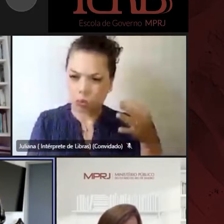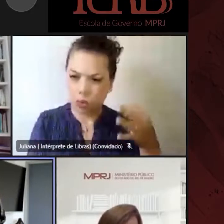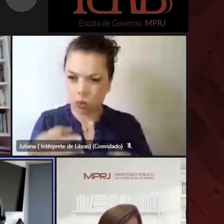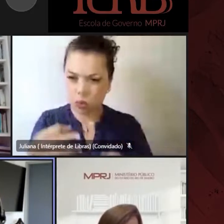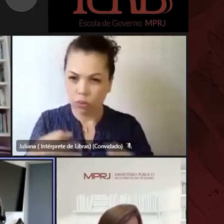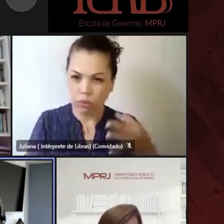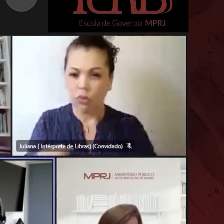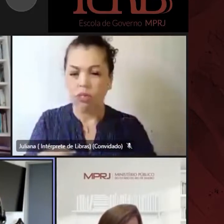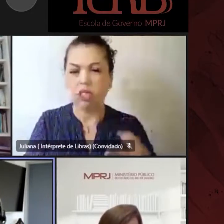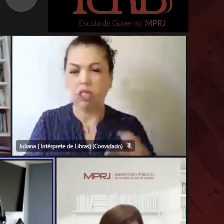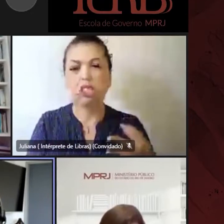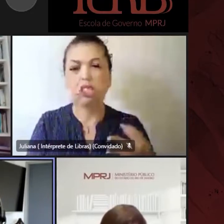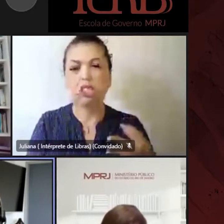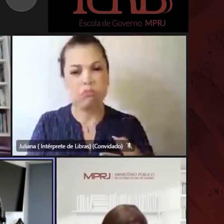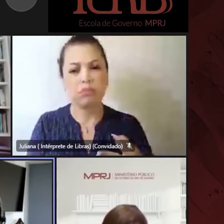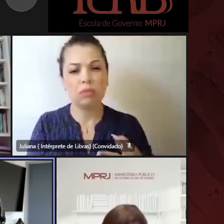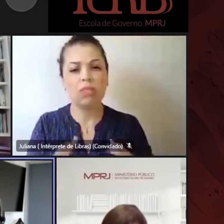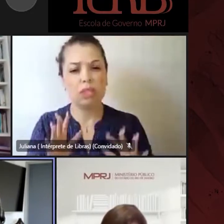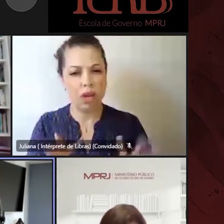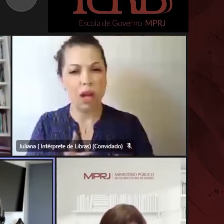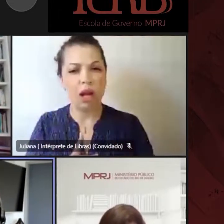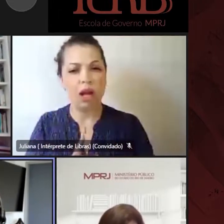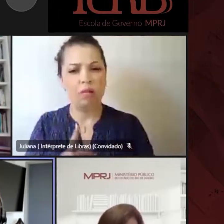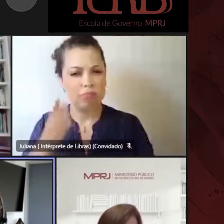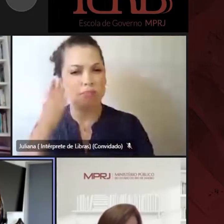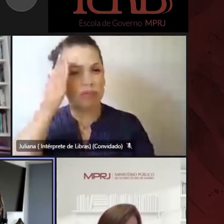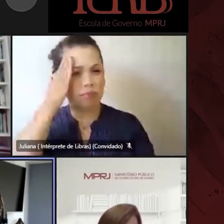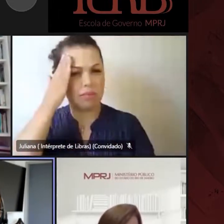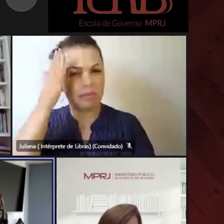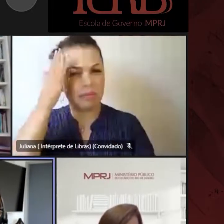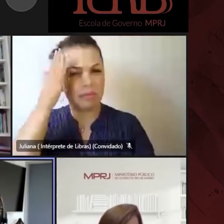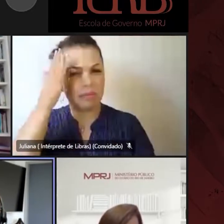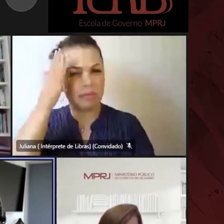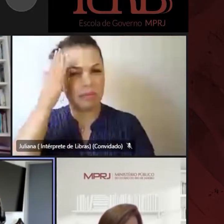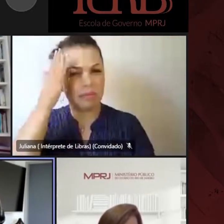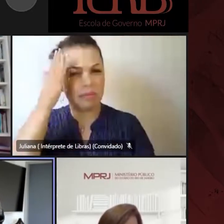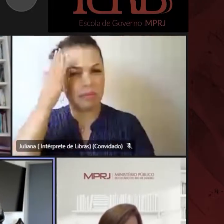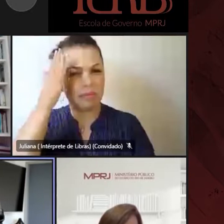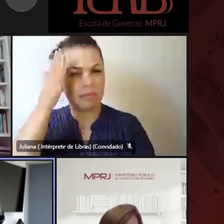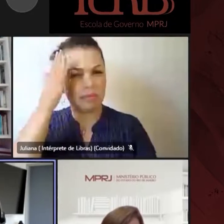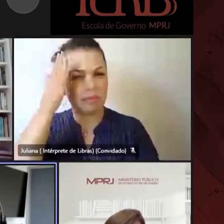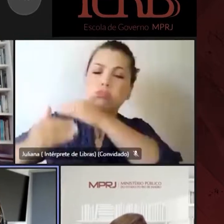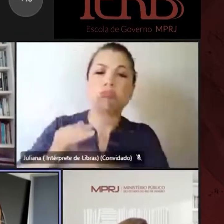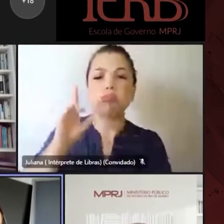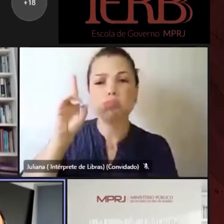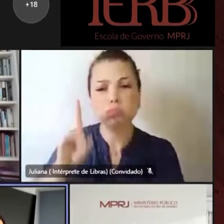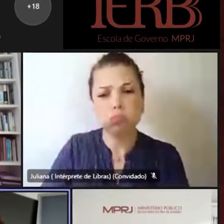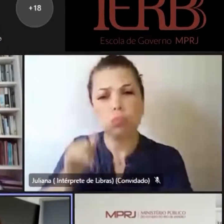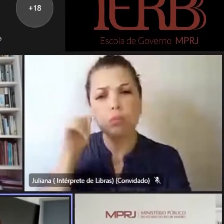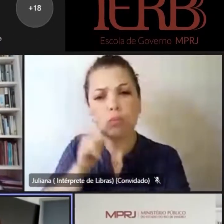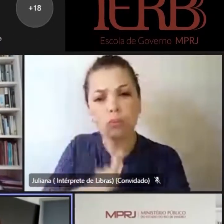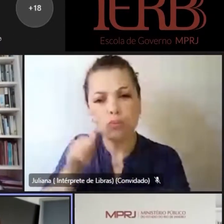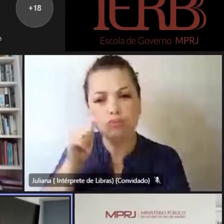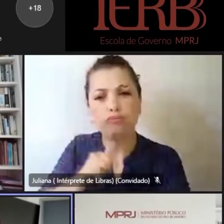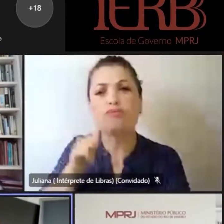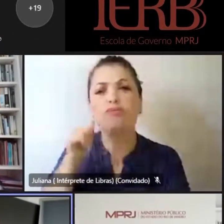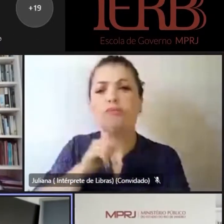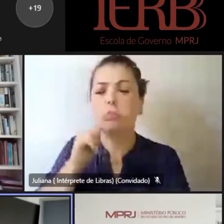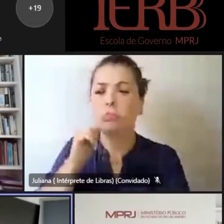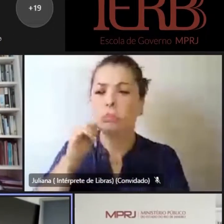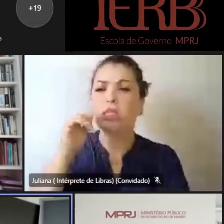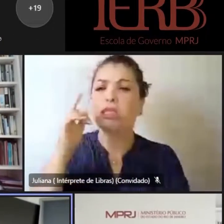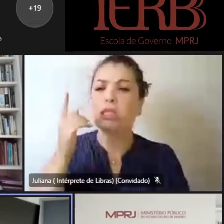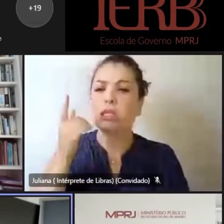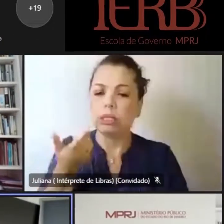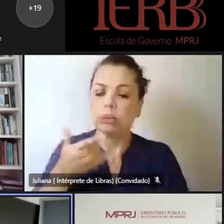bem sabemos a evolução do direito da mulher, os passos difíceis que foram